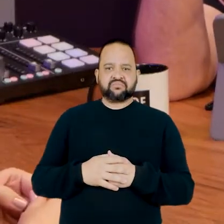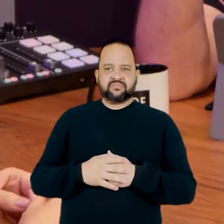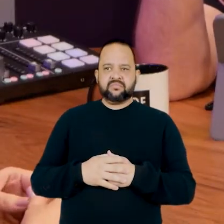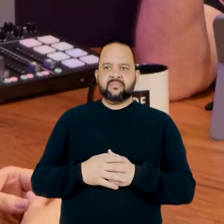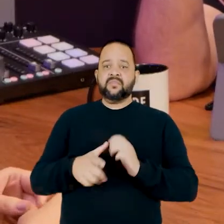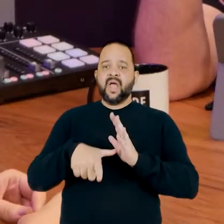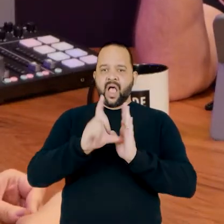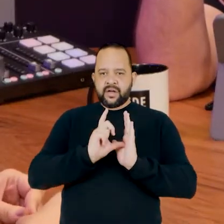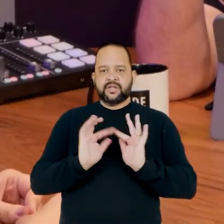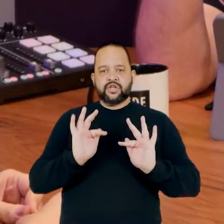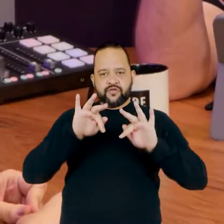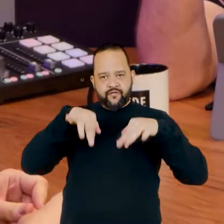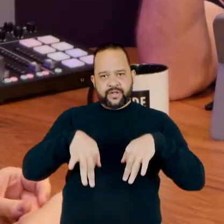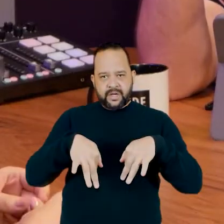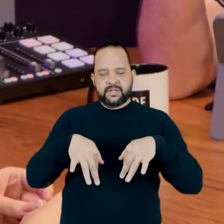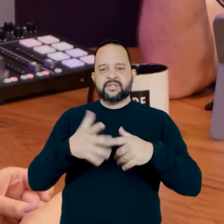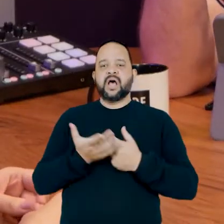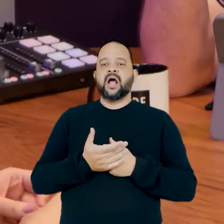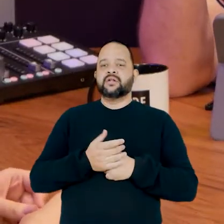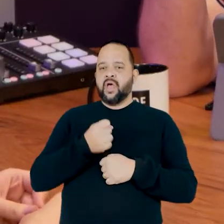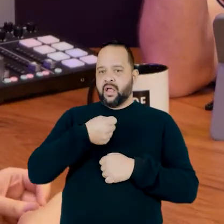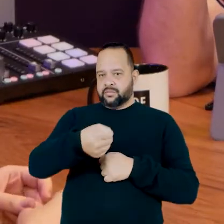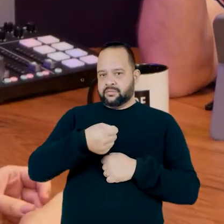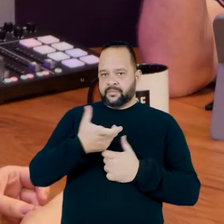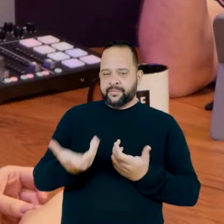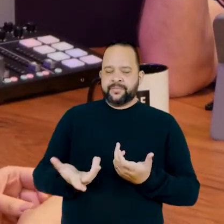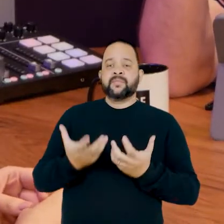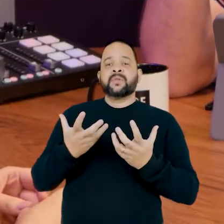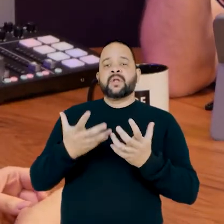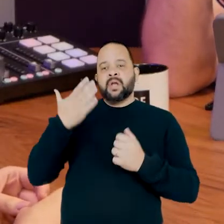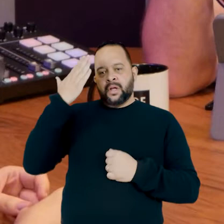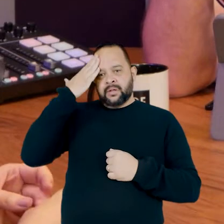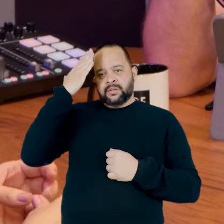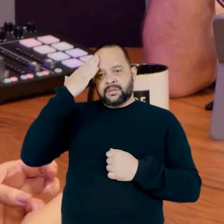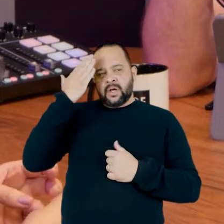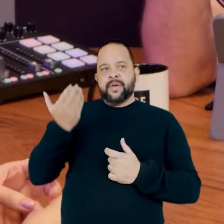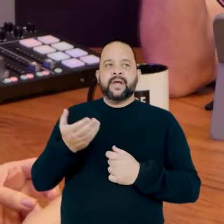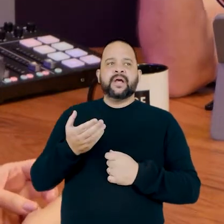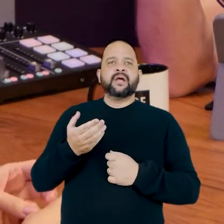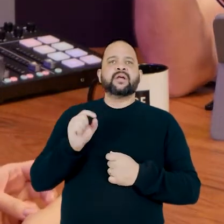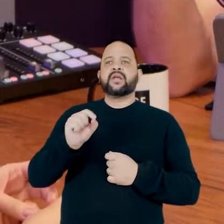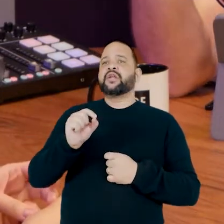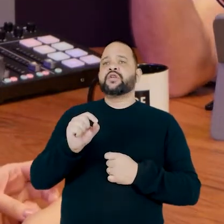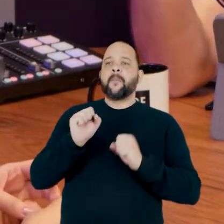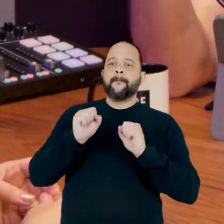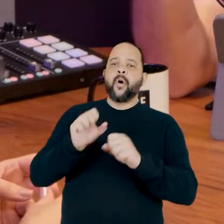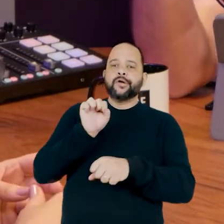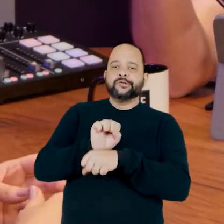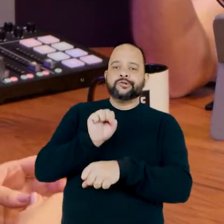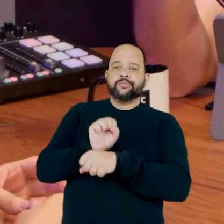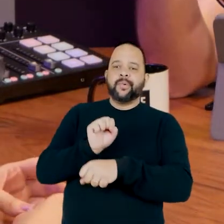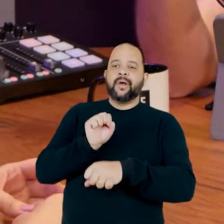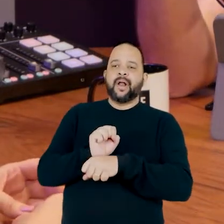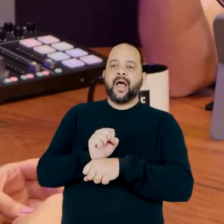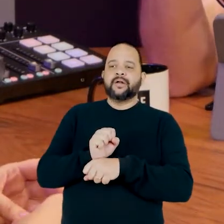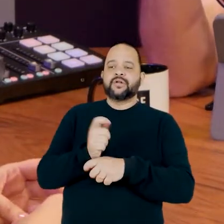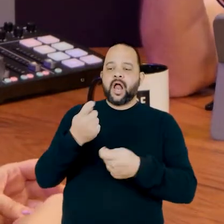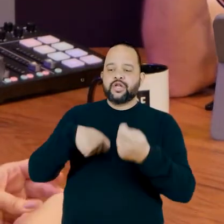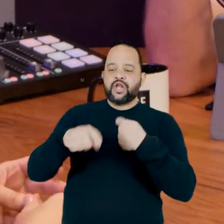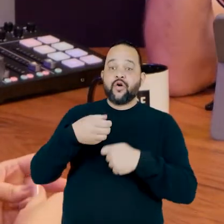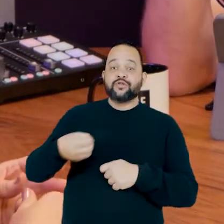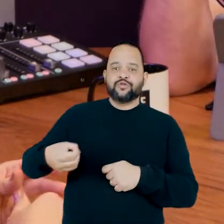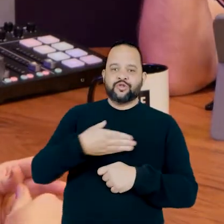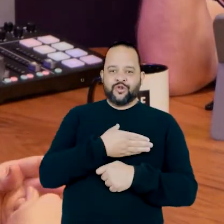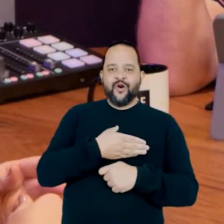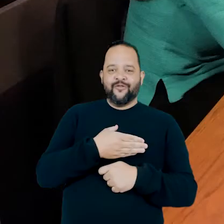até antes da gente finalizar, eu queria saber se você tem alguma outra... A gente pode esperar alguma novidade da Shure, pelo menos pro Brasil?